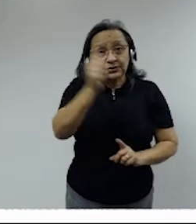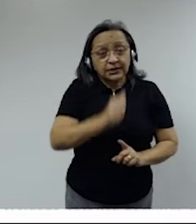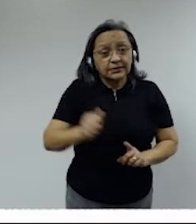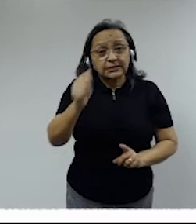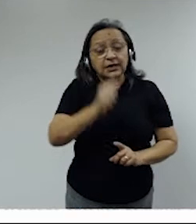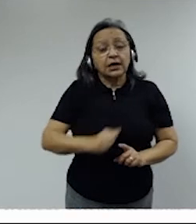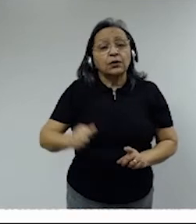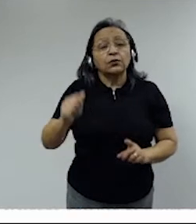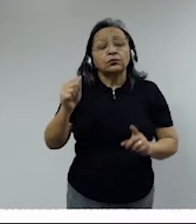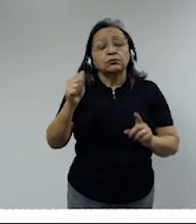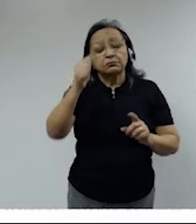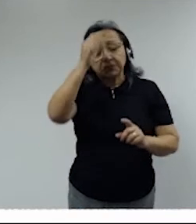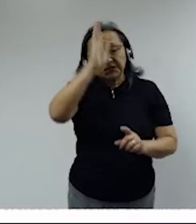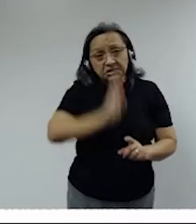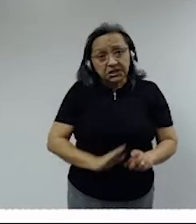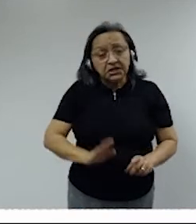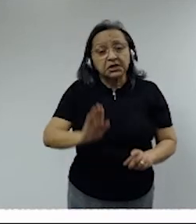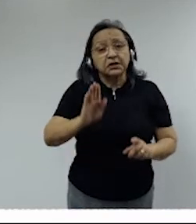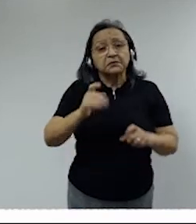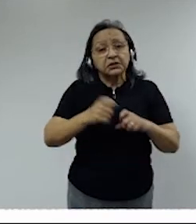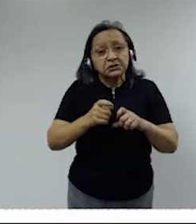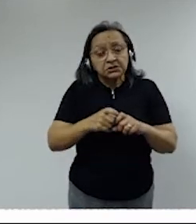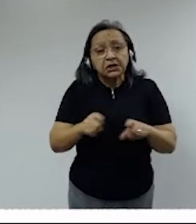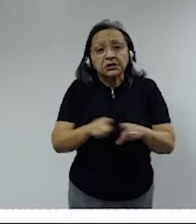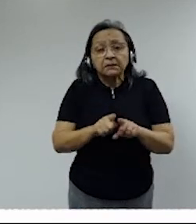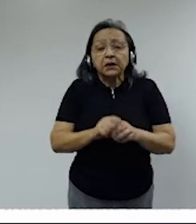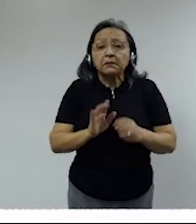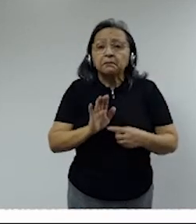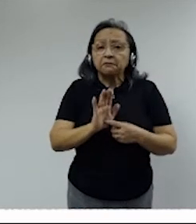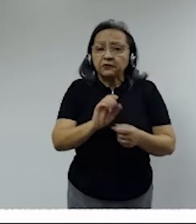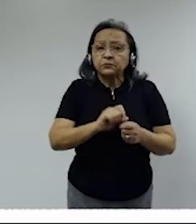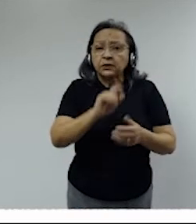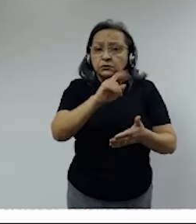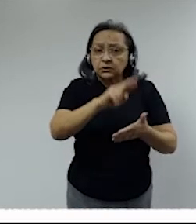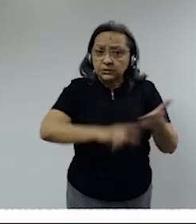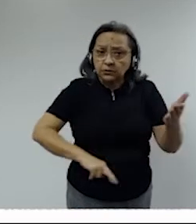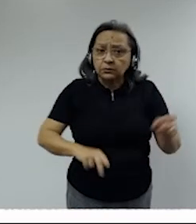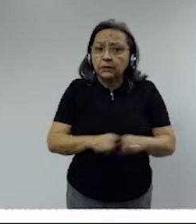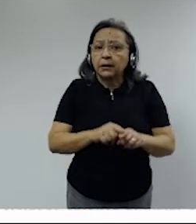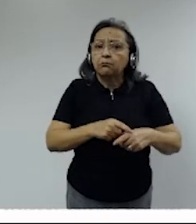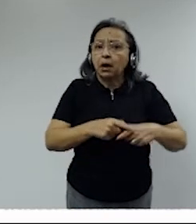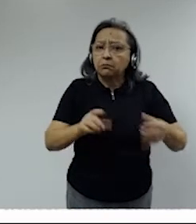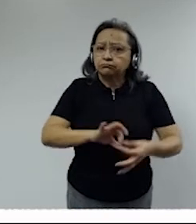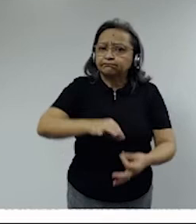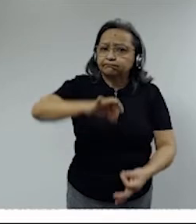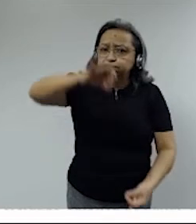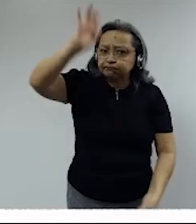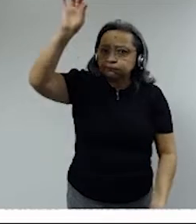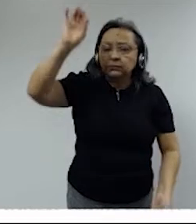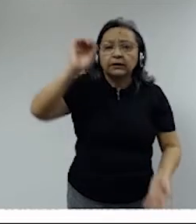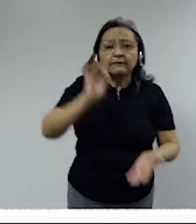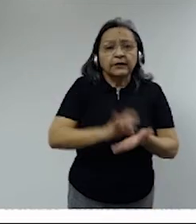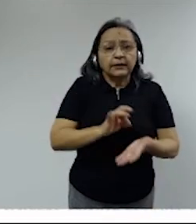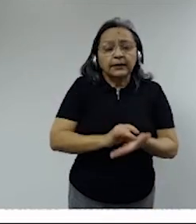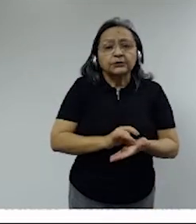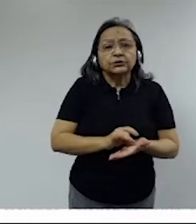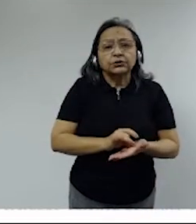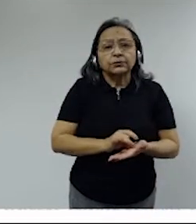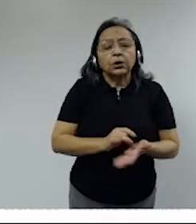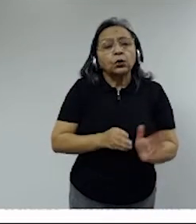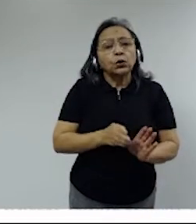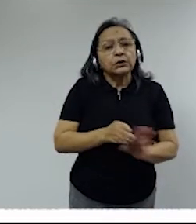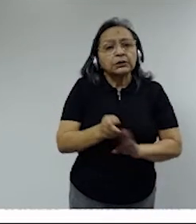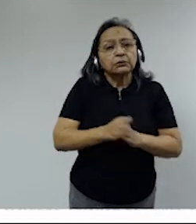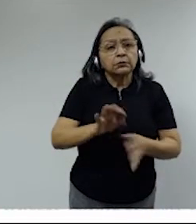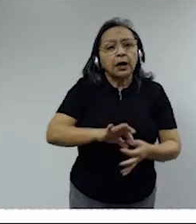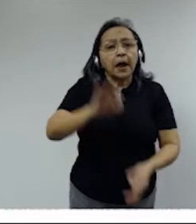trouxe uma recomendação, inclusive uma recomendação muito ampla, na verdade, uma recomendação ampla, mas ela